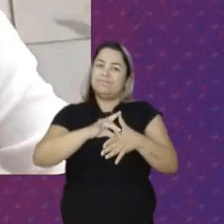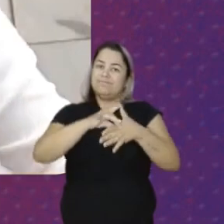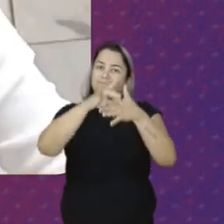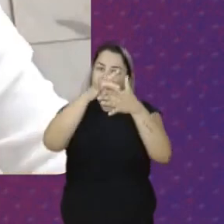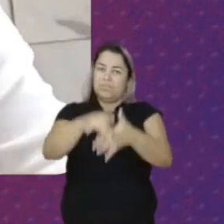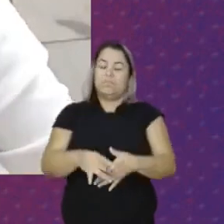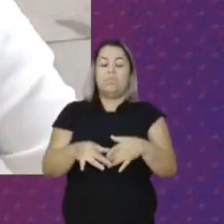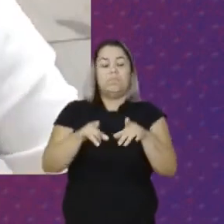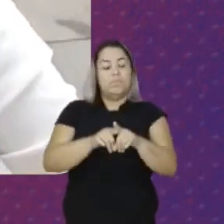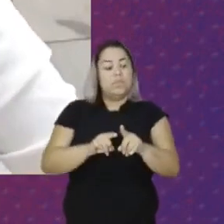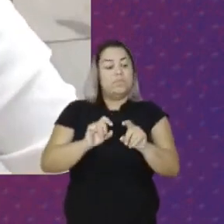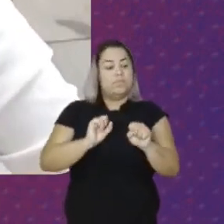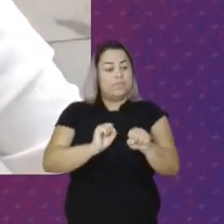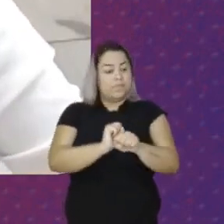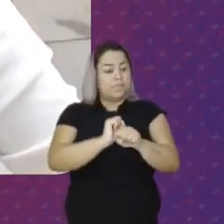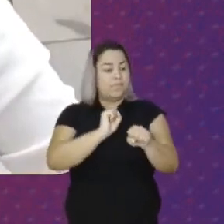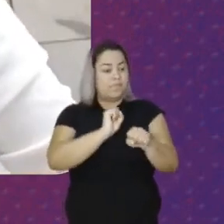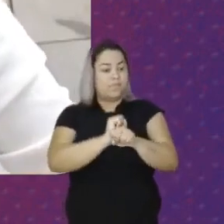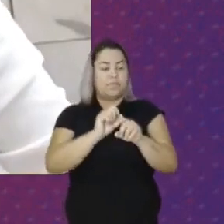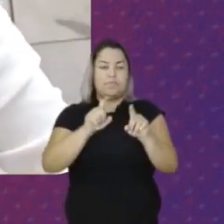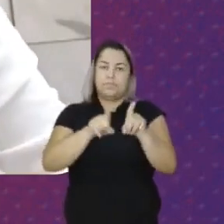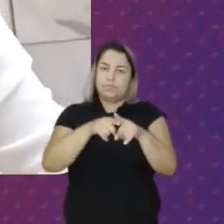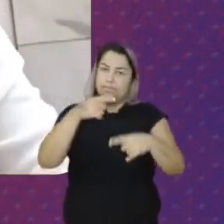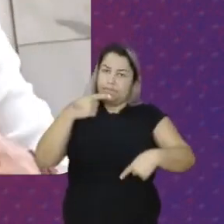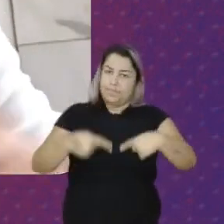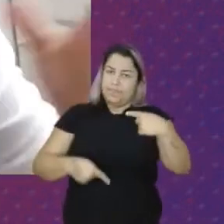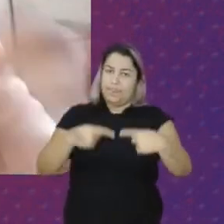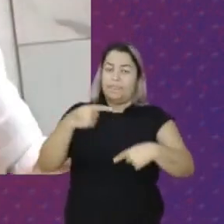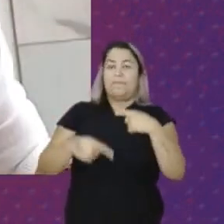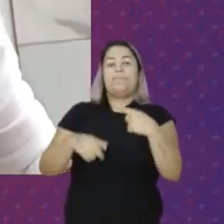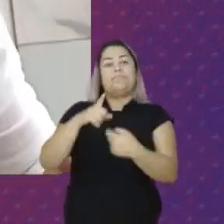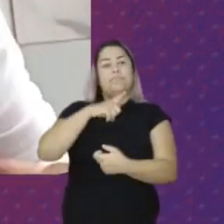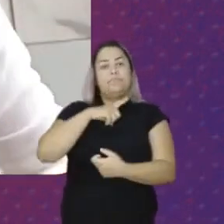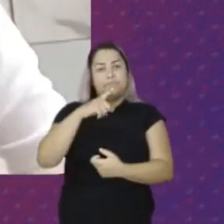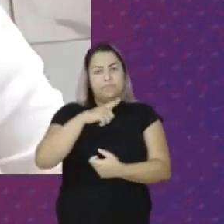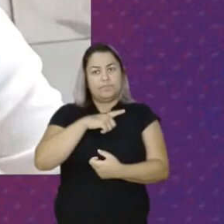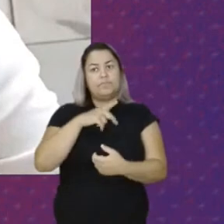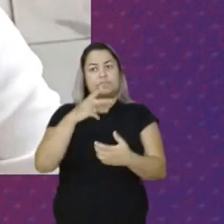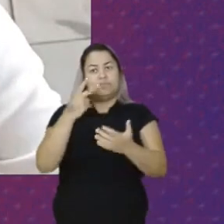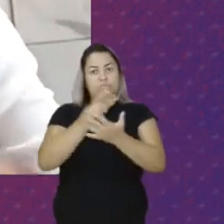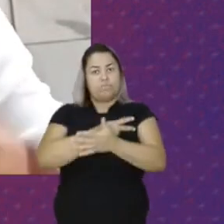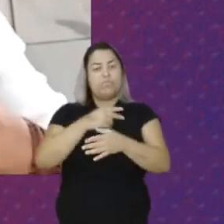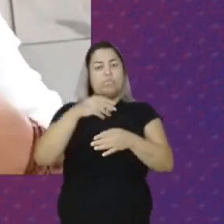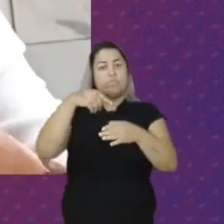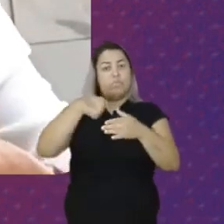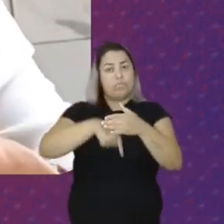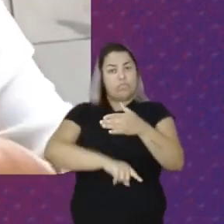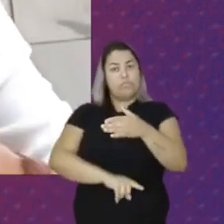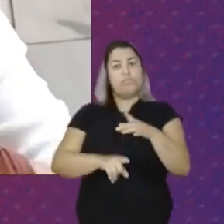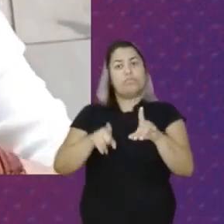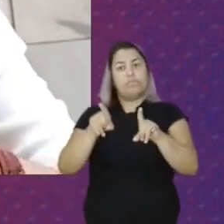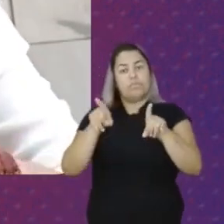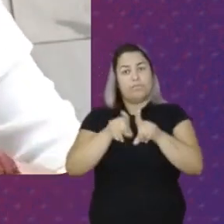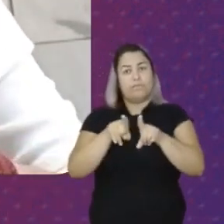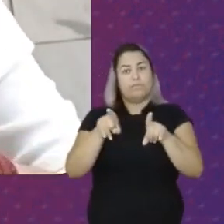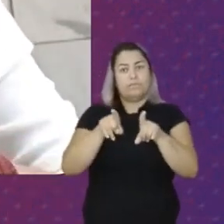nossa perspectiva de debate de violência política de gênero, ela tem sido, sim, aprofundada como